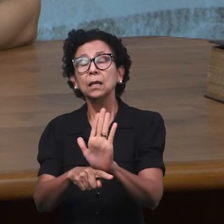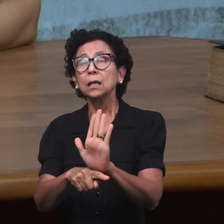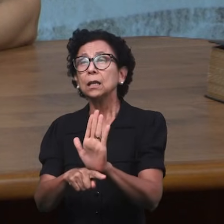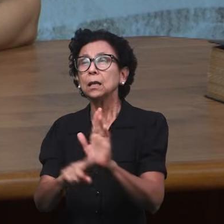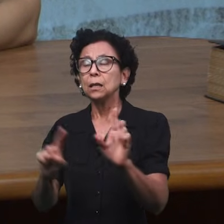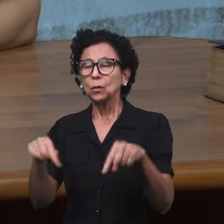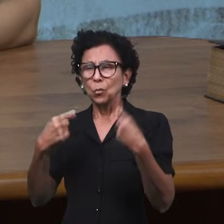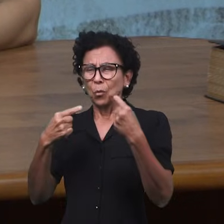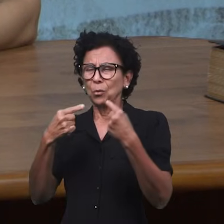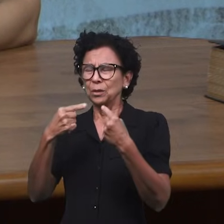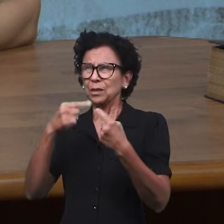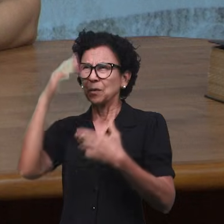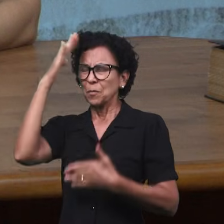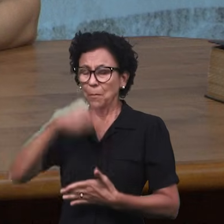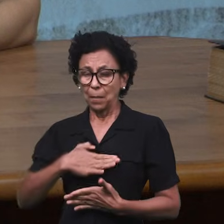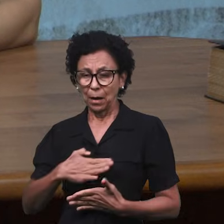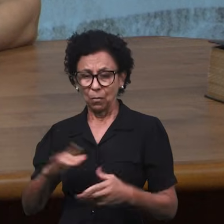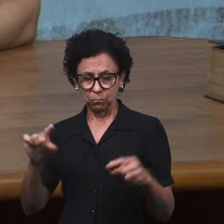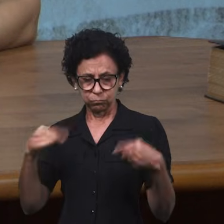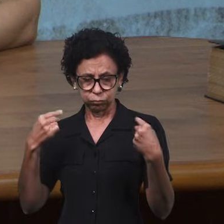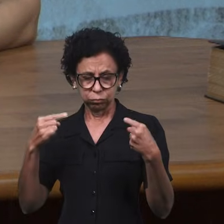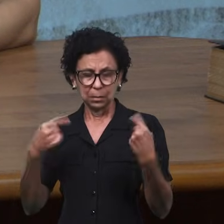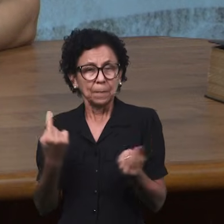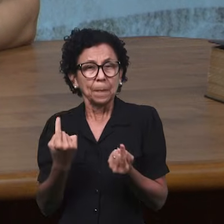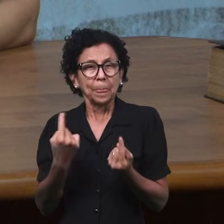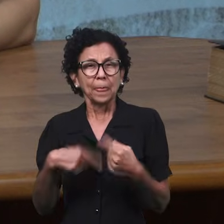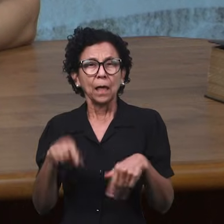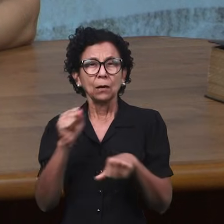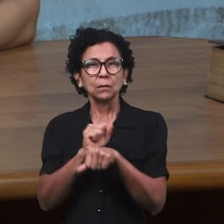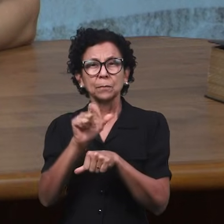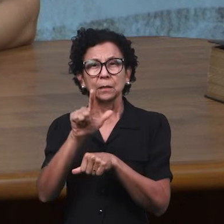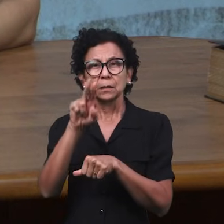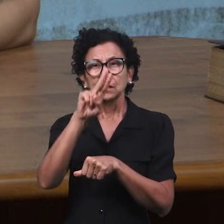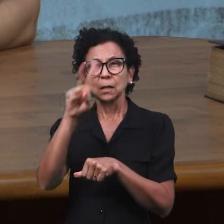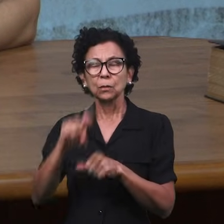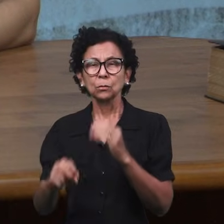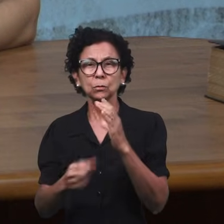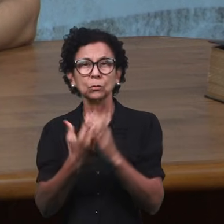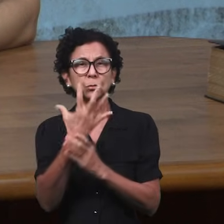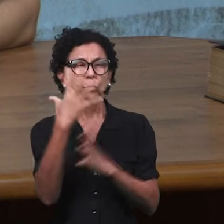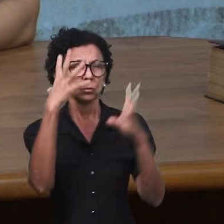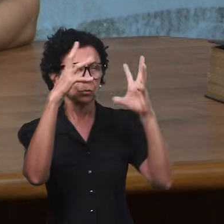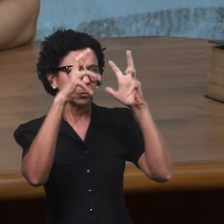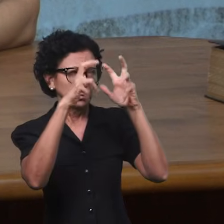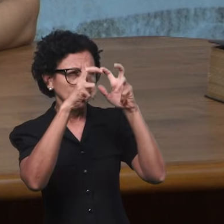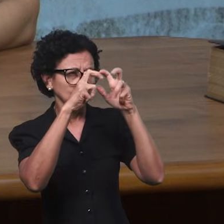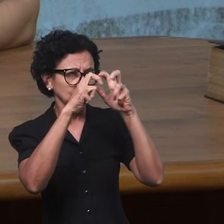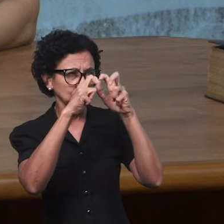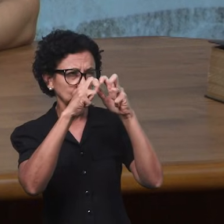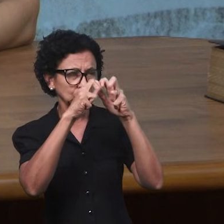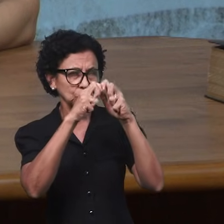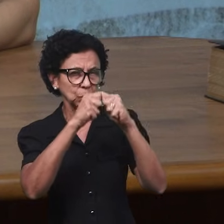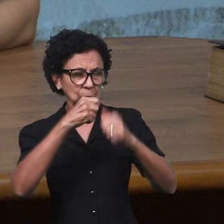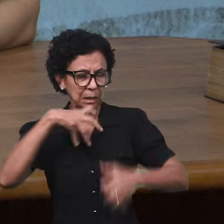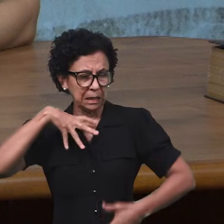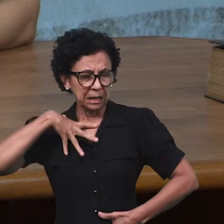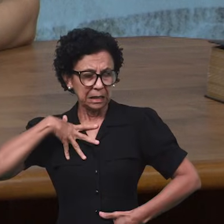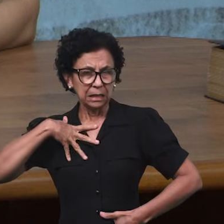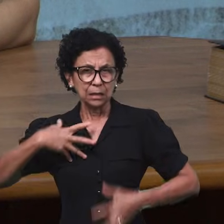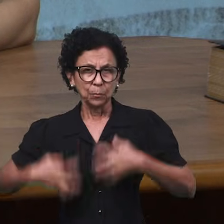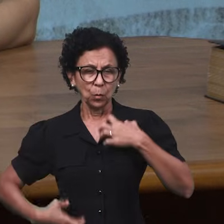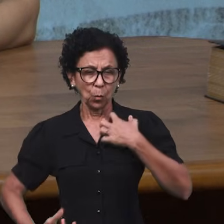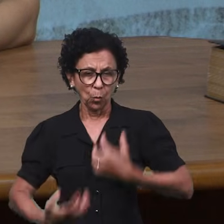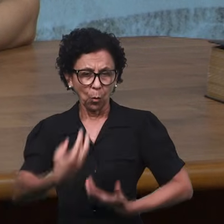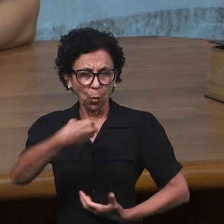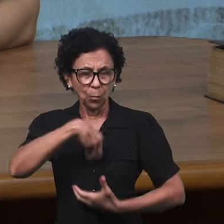e esperando eu a luz, veio a escuridão. As minhas entranhas fervem e